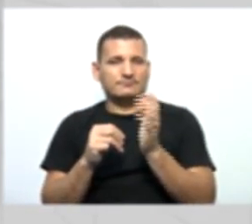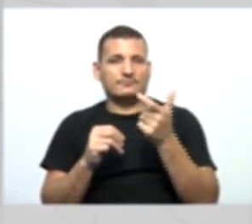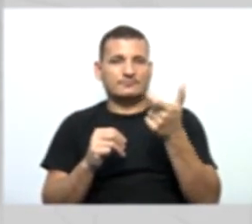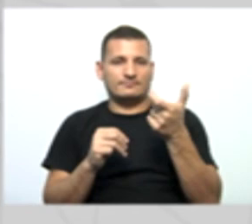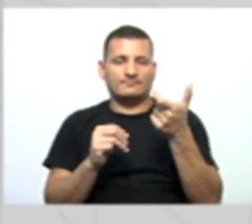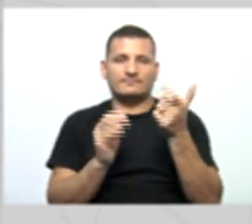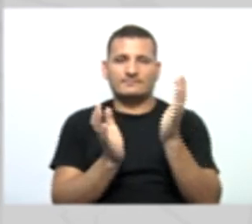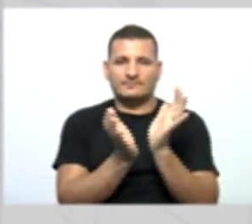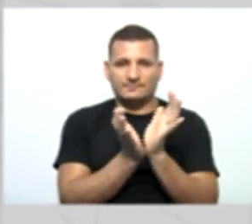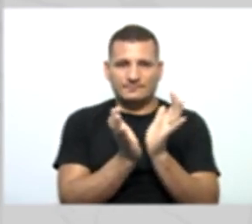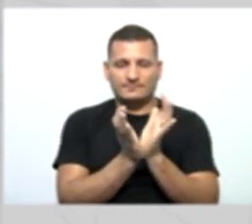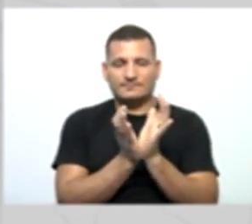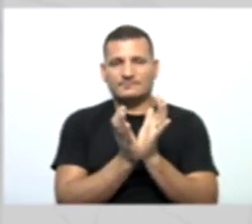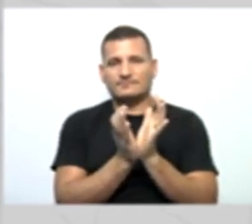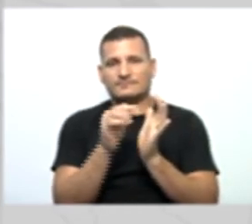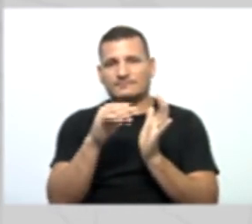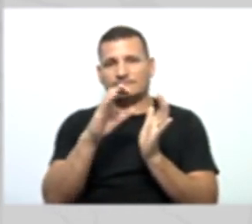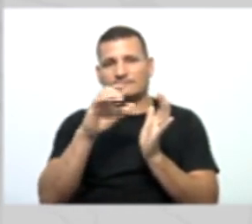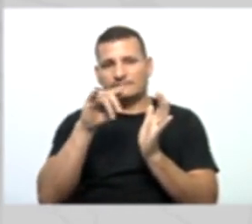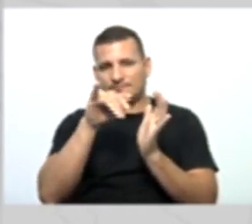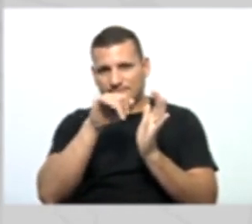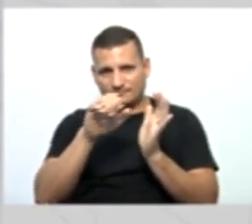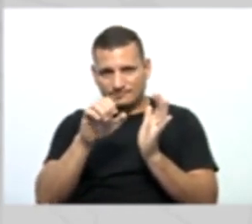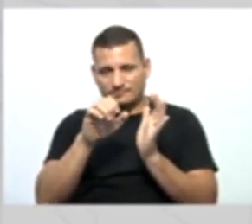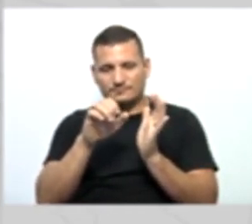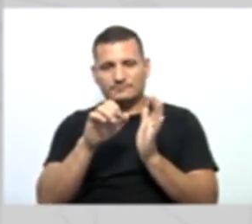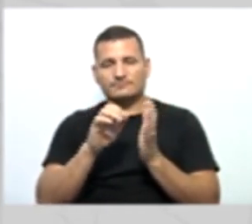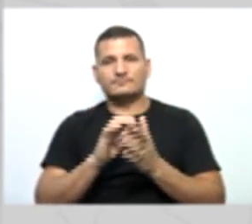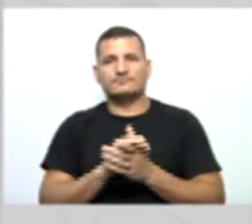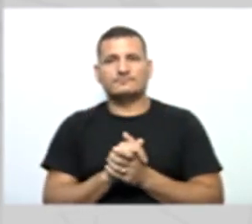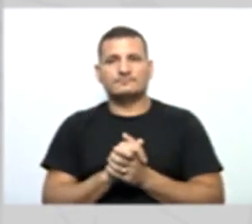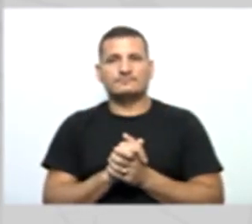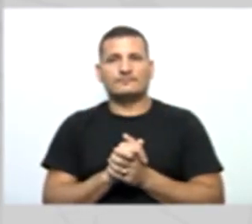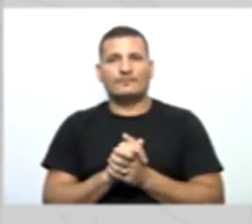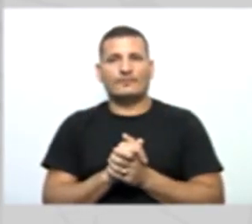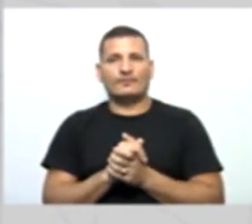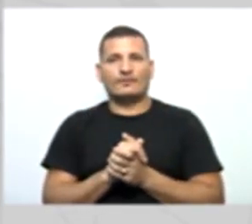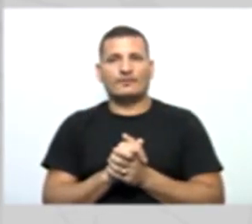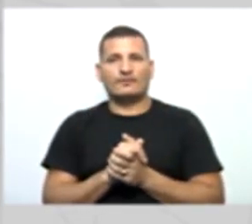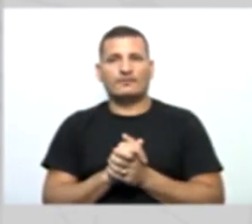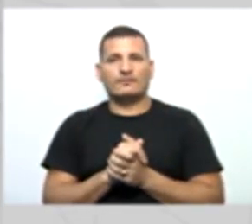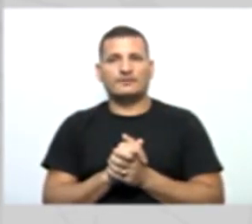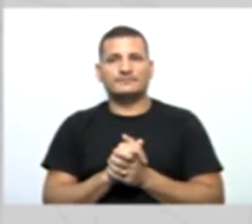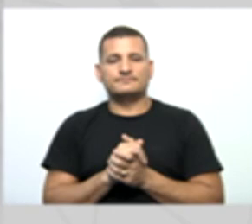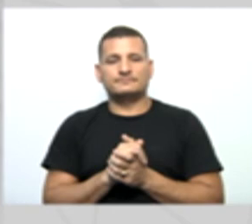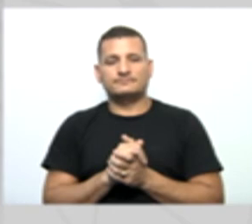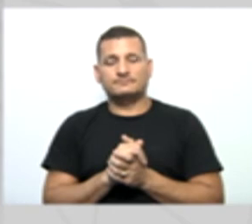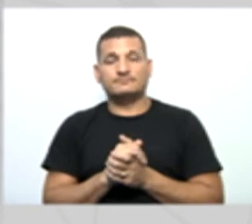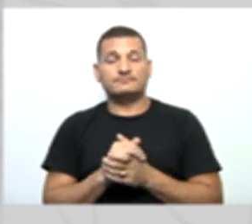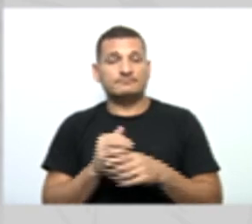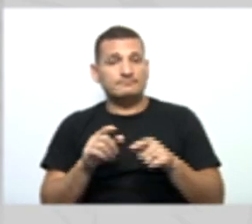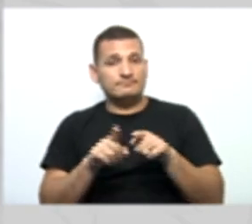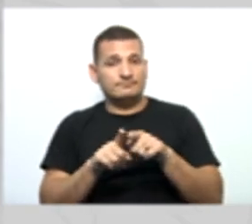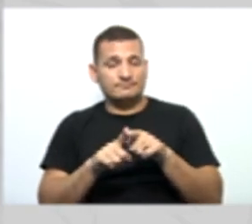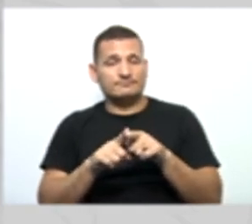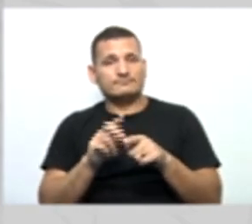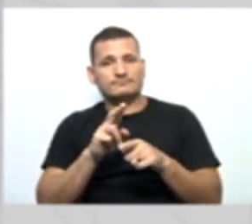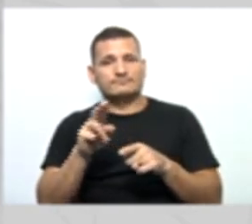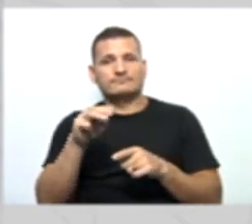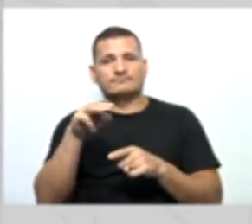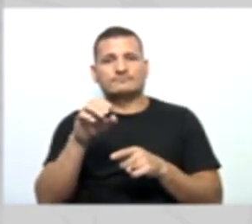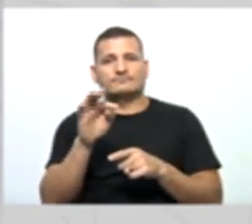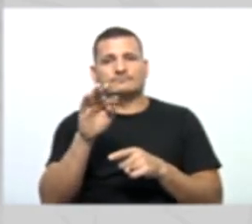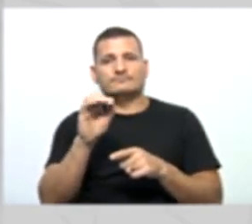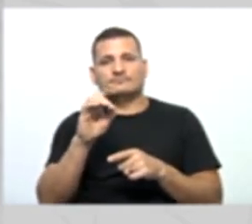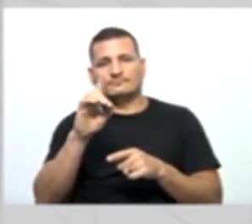verdade, é uma ação que pode ser implicada sobre o nosso objeto, também chamado de métodos